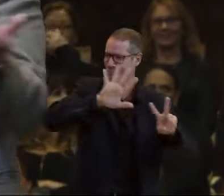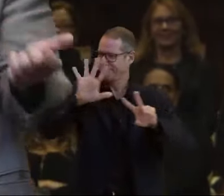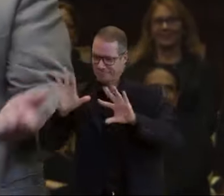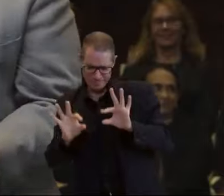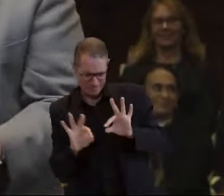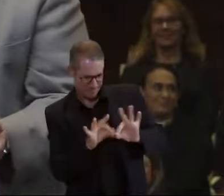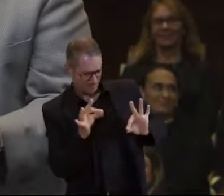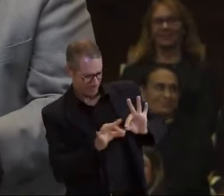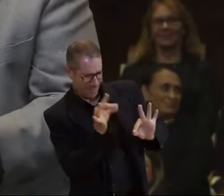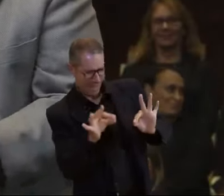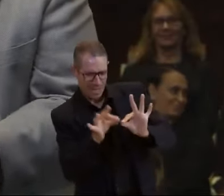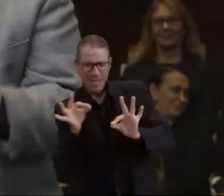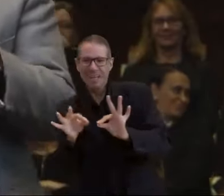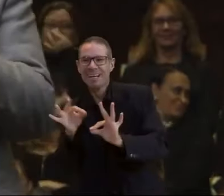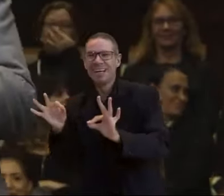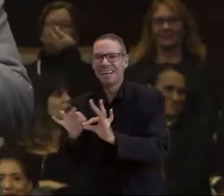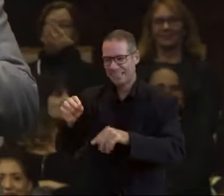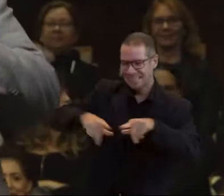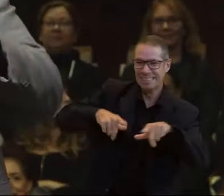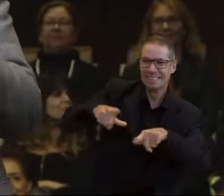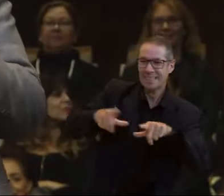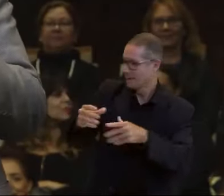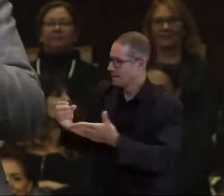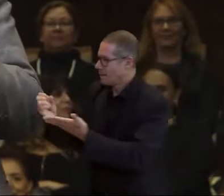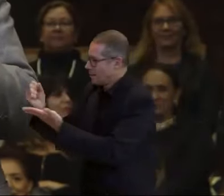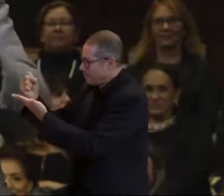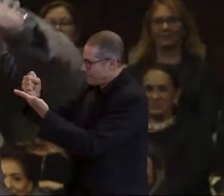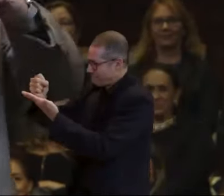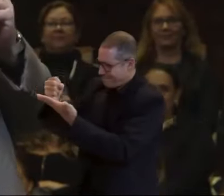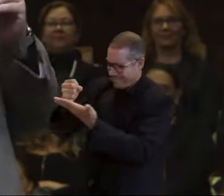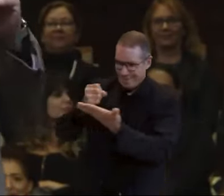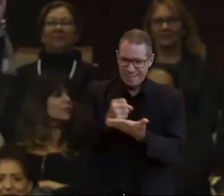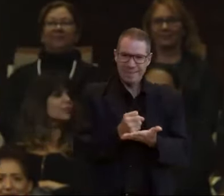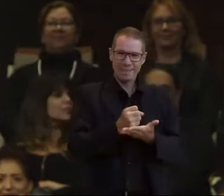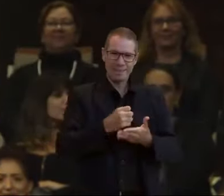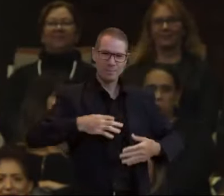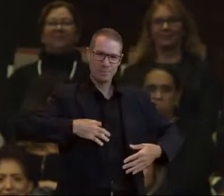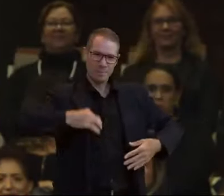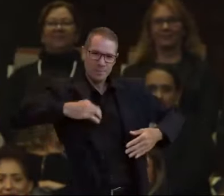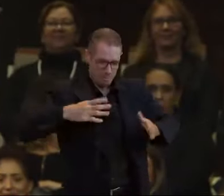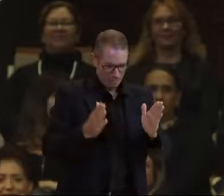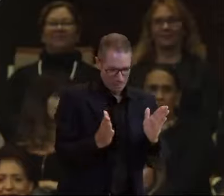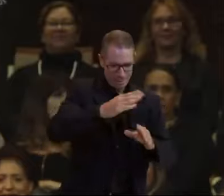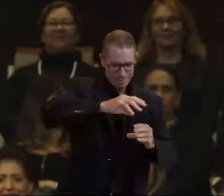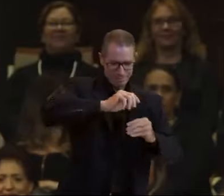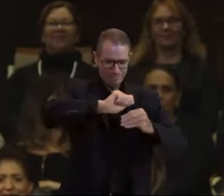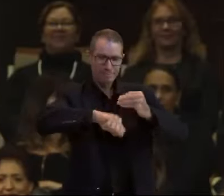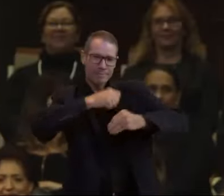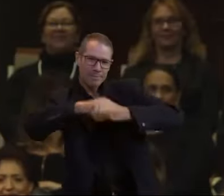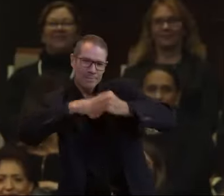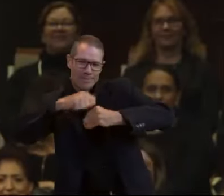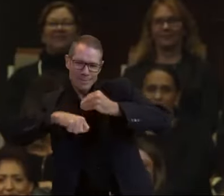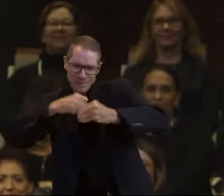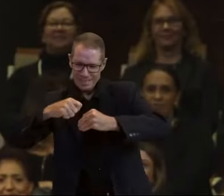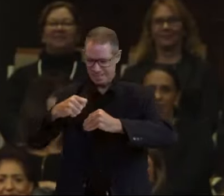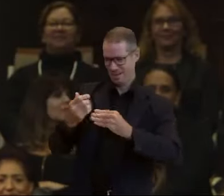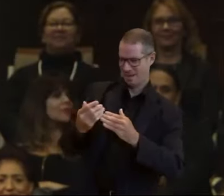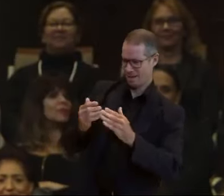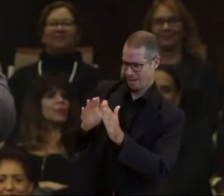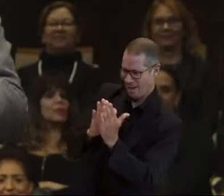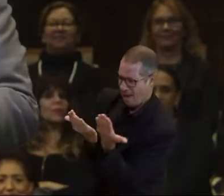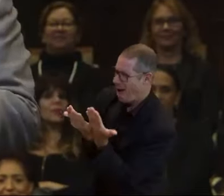costurando, fazendo, acontecendo. Aí me deram um paninho assim, enroladinho assim, com uma fitinha, e disse: